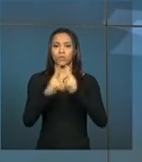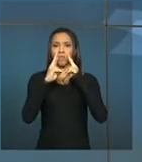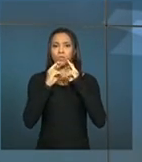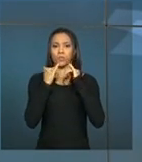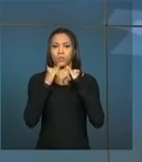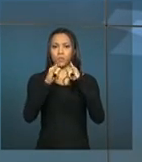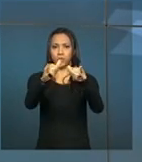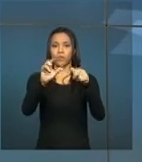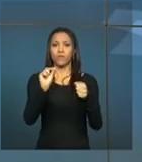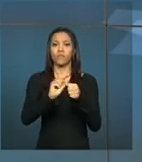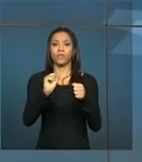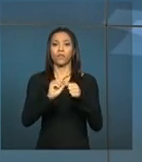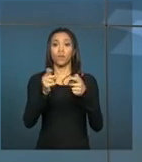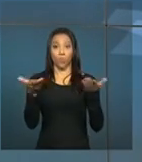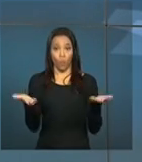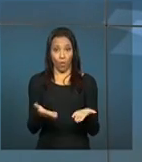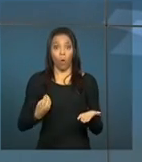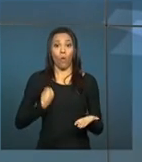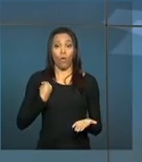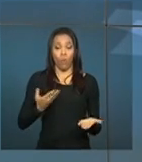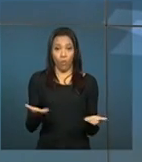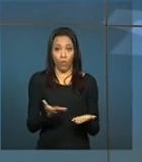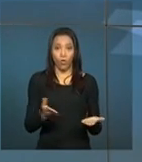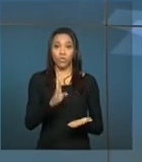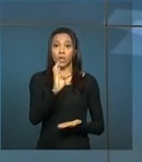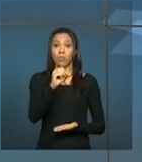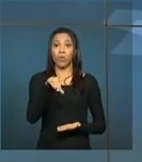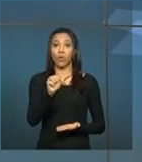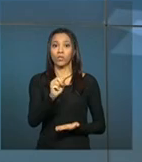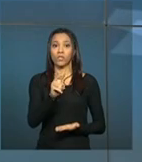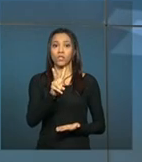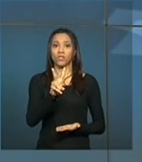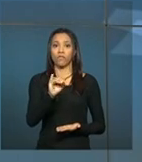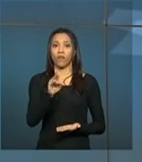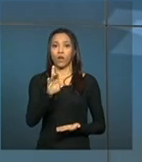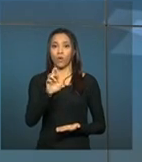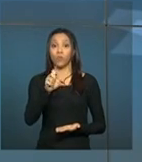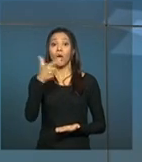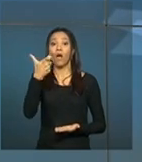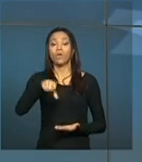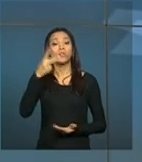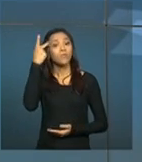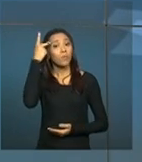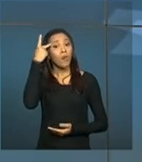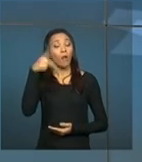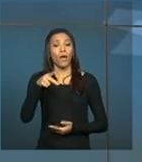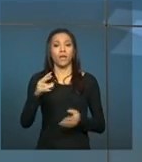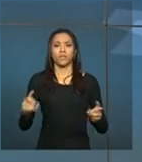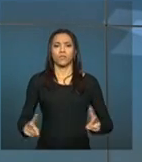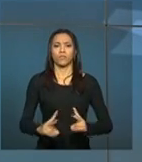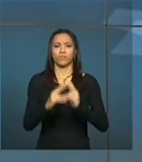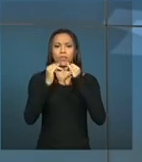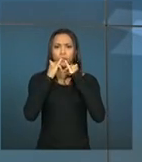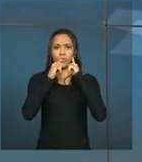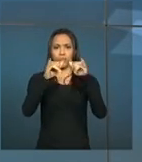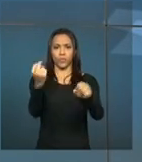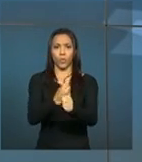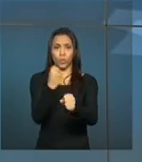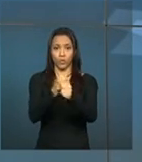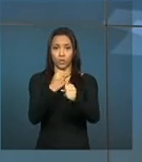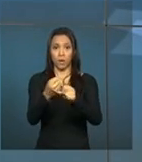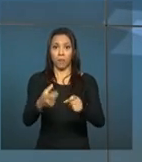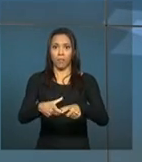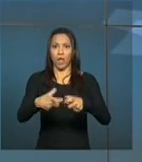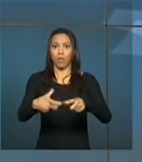leilão que foi realizado hoje na Bolsa de Valores de São Paulo. Essas redes de transmissão serão construídas para